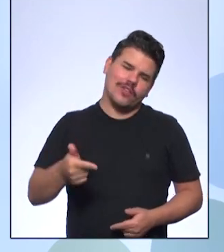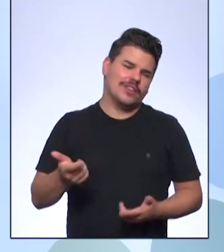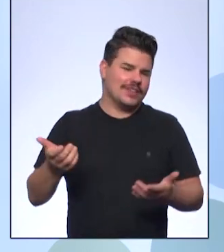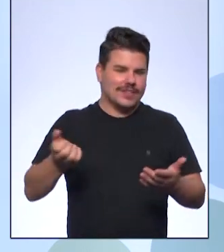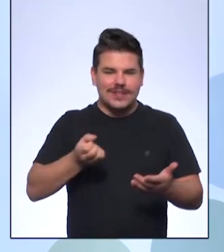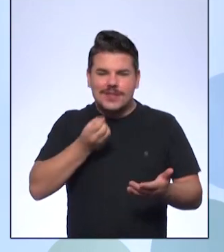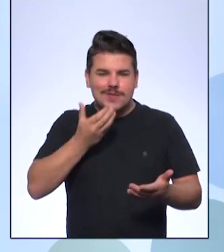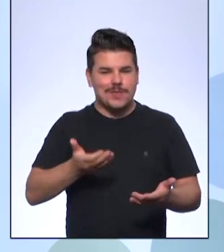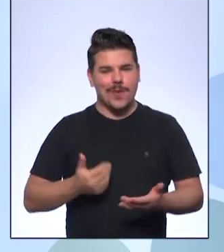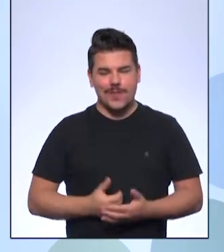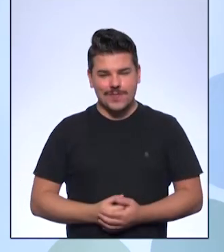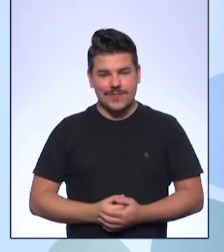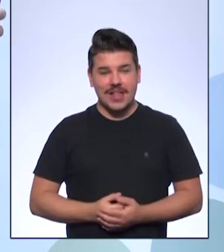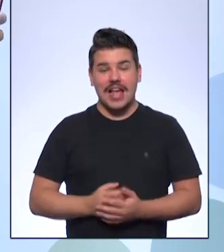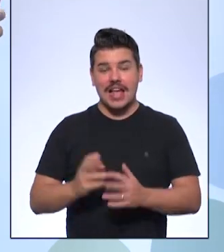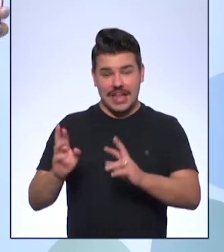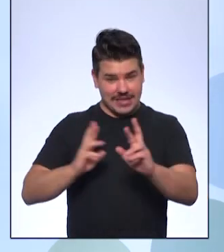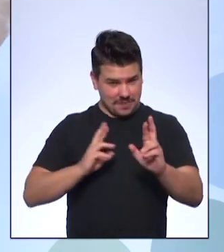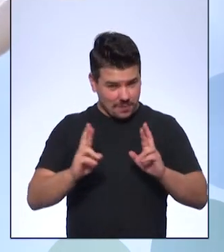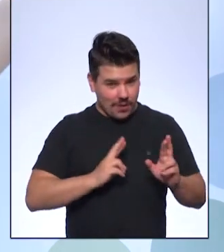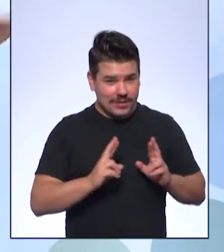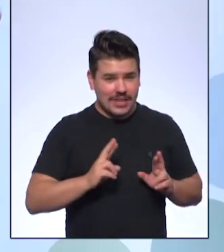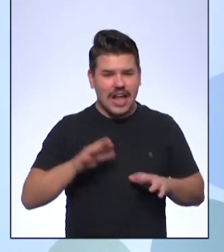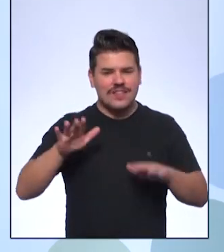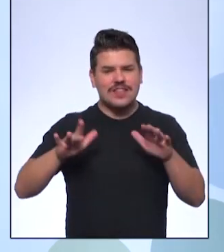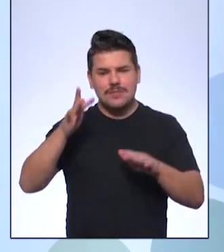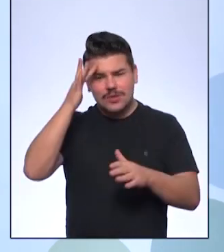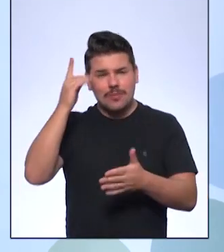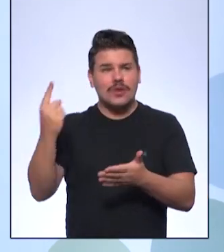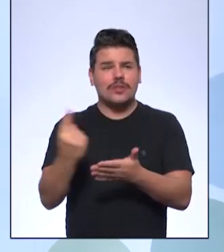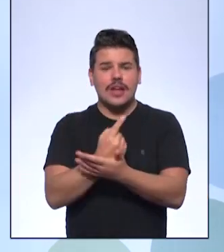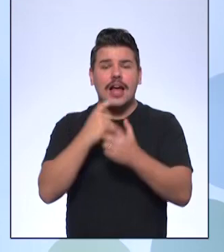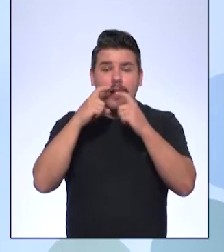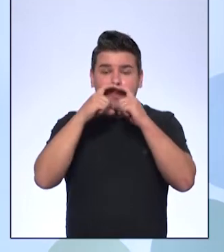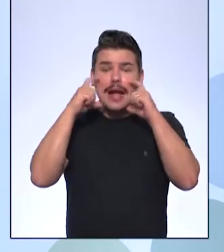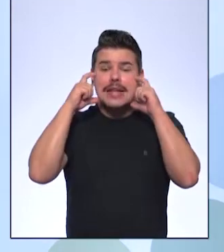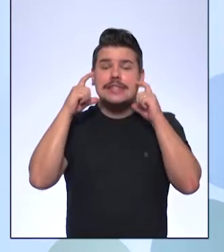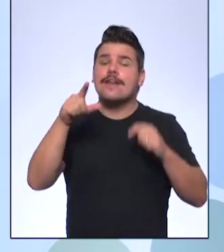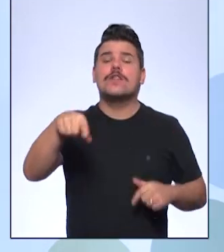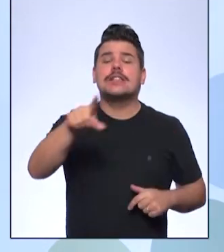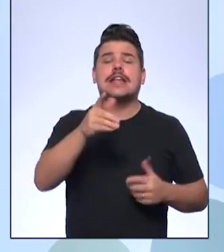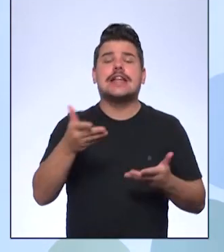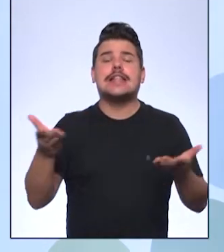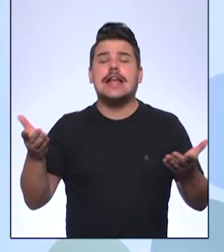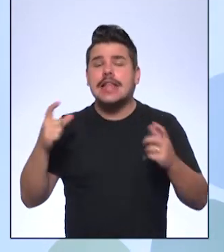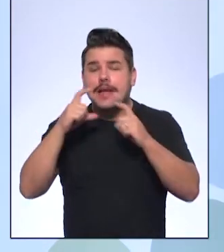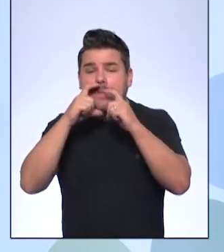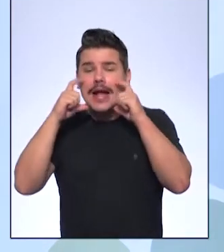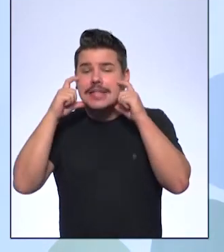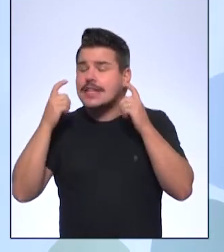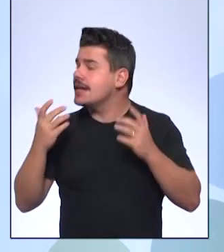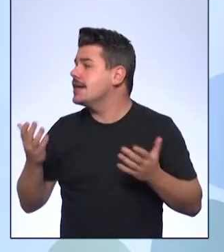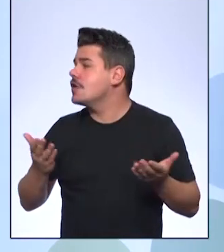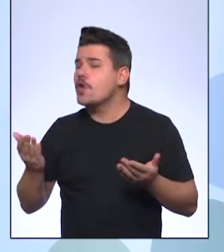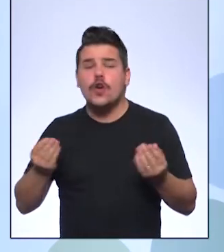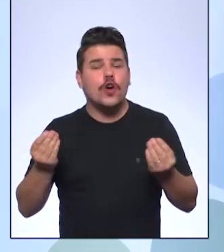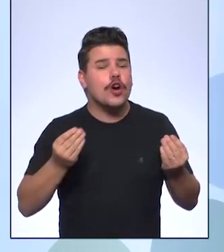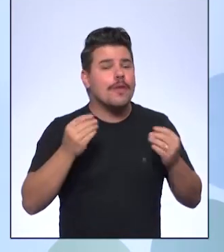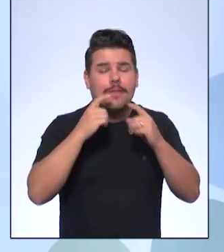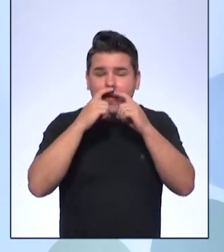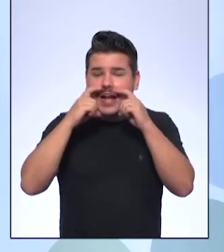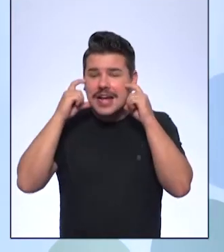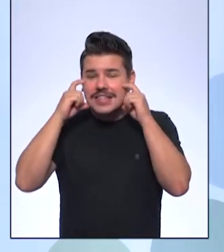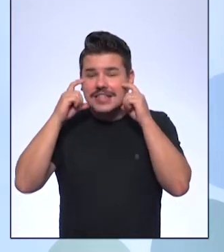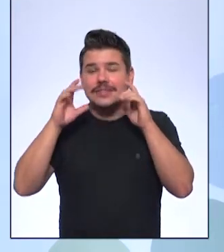de falar as respostas, teve aluno que perguntou: cadê nossa máscara, Fabiana? Cadê nossa máscara? Como que a gente... tá por aí, não tá,